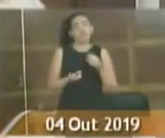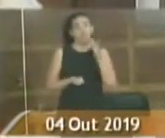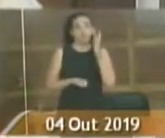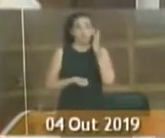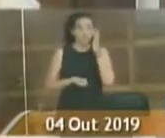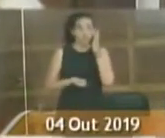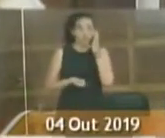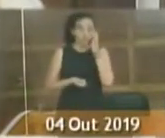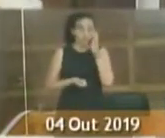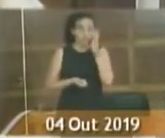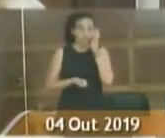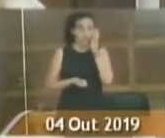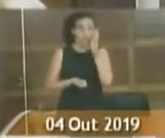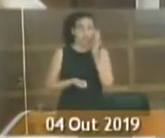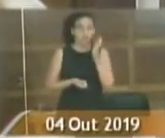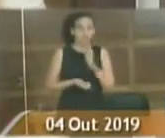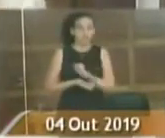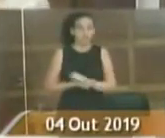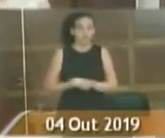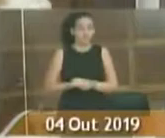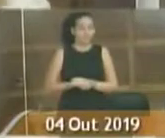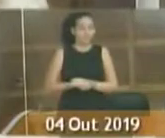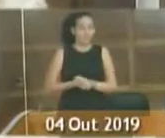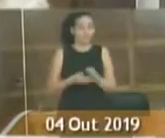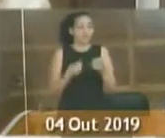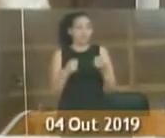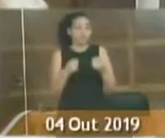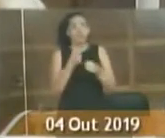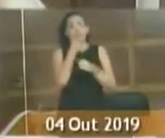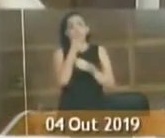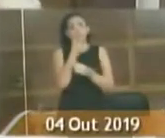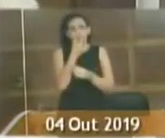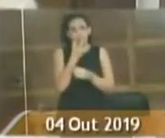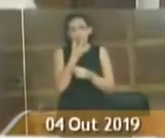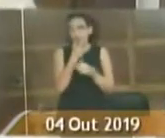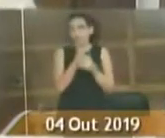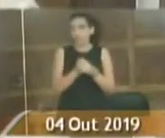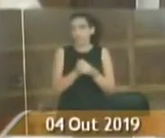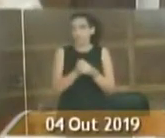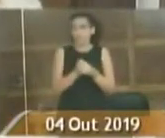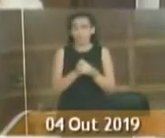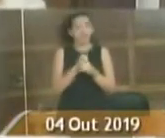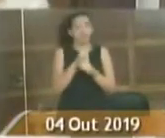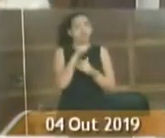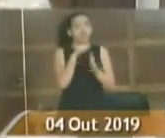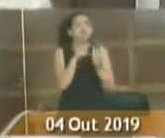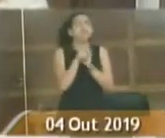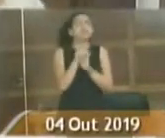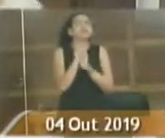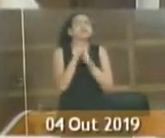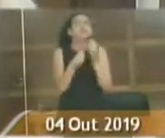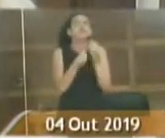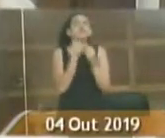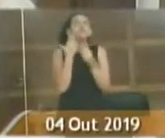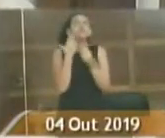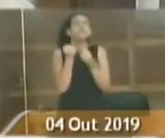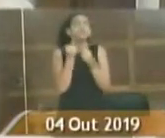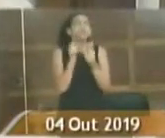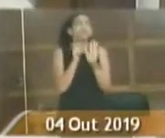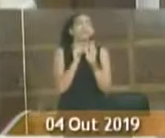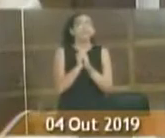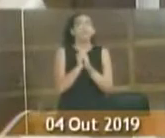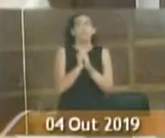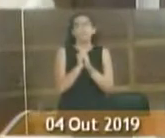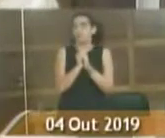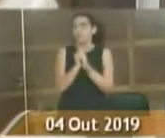tem como a gente usar a luzinha. Vai ter que ser os comprimidinhos, tá? Você perguntou o quê? Como é que a gente sabe? Então,